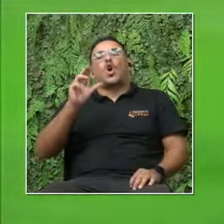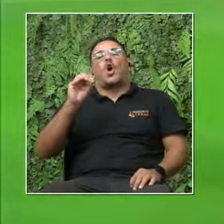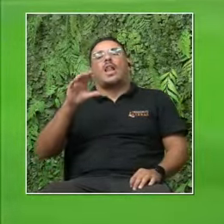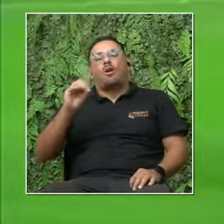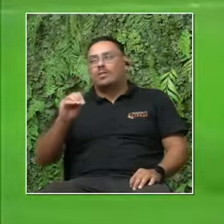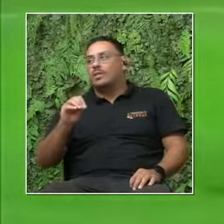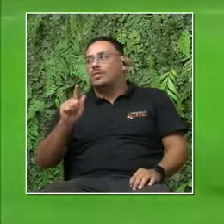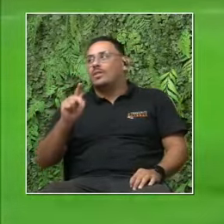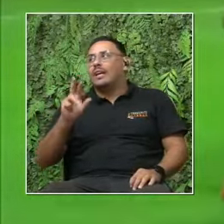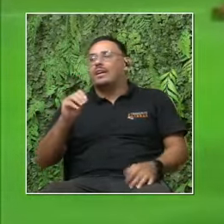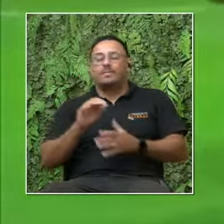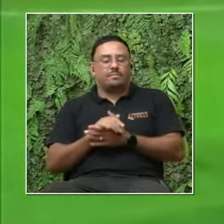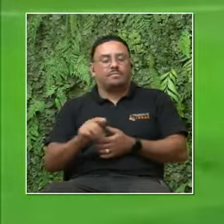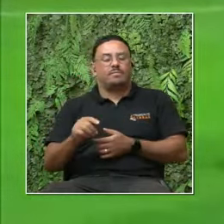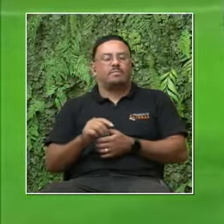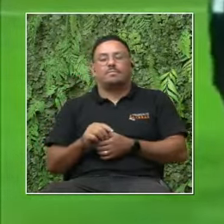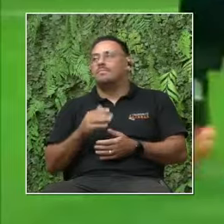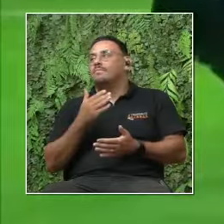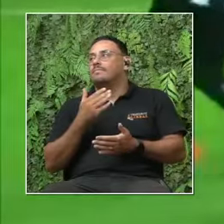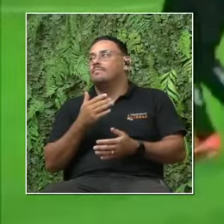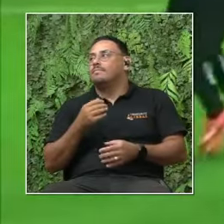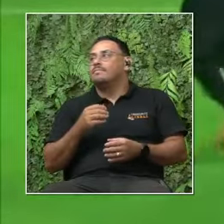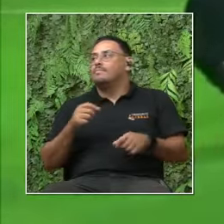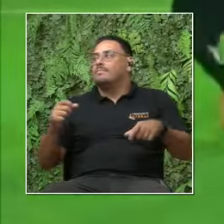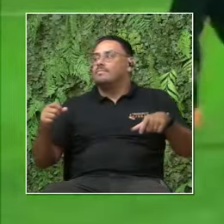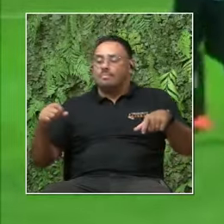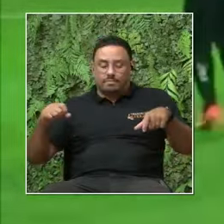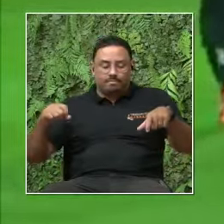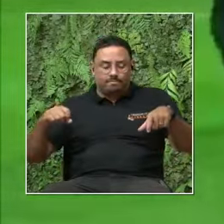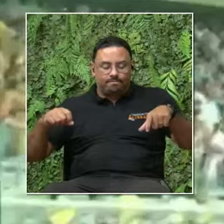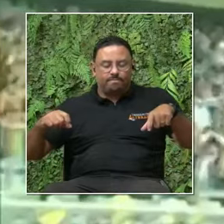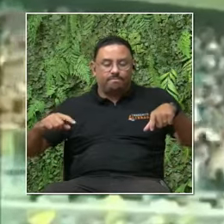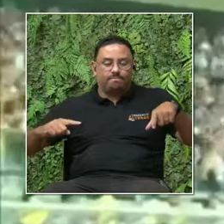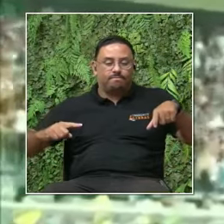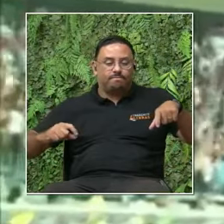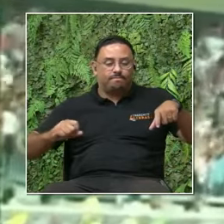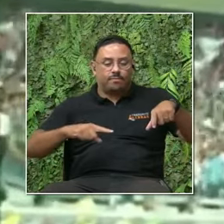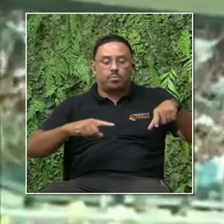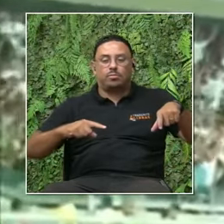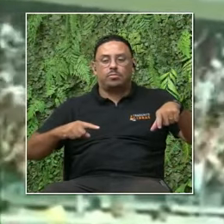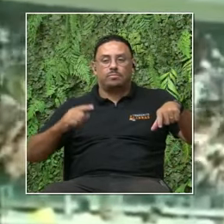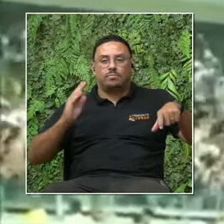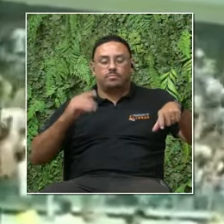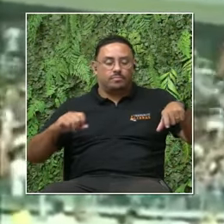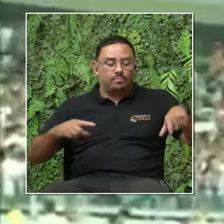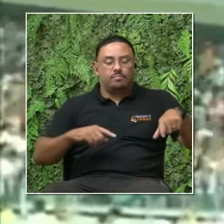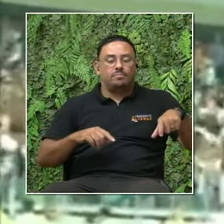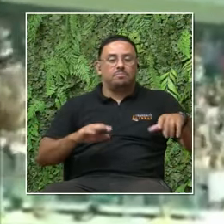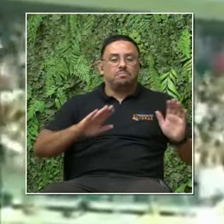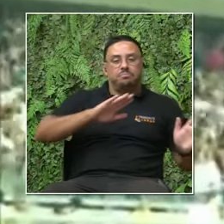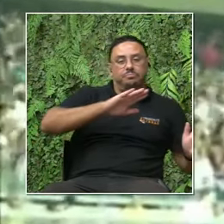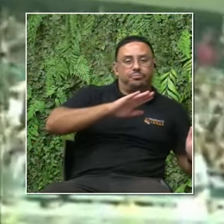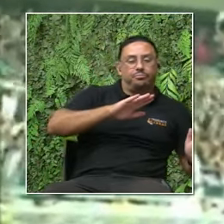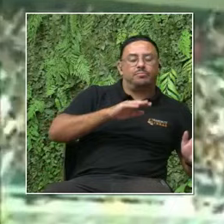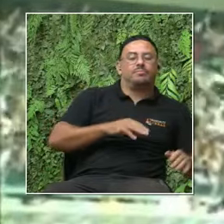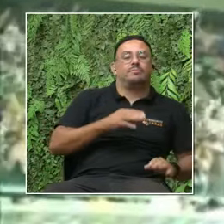galucho de pênalti goleiro Fábio